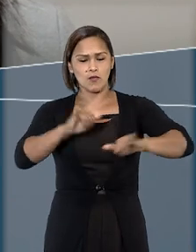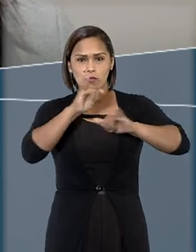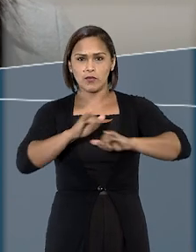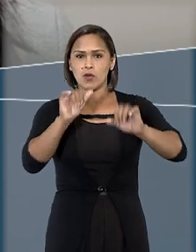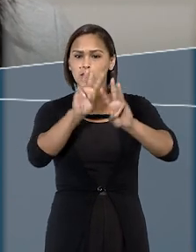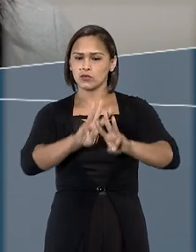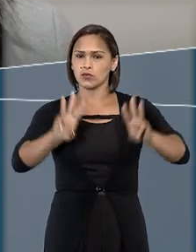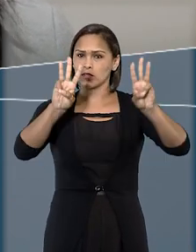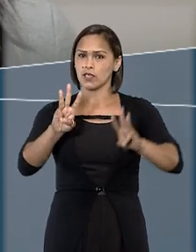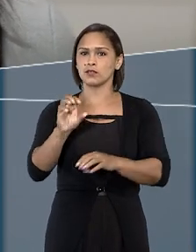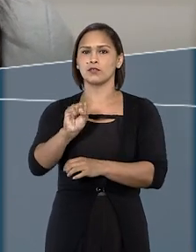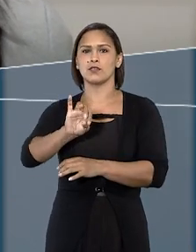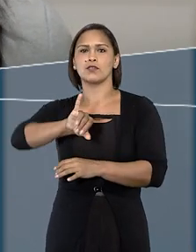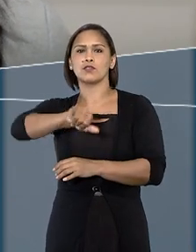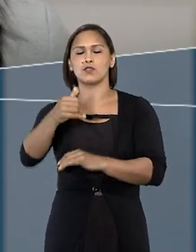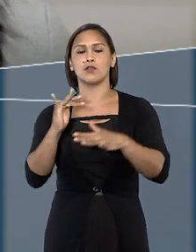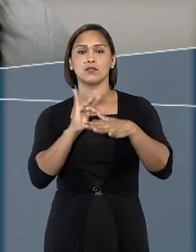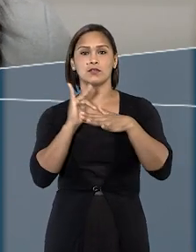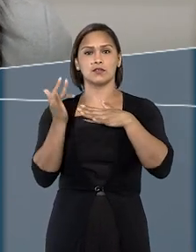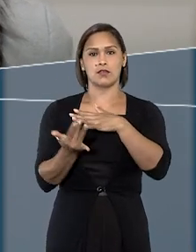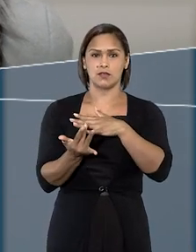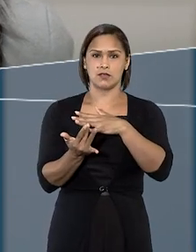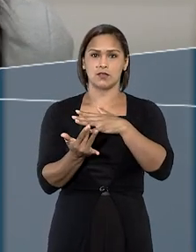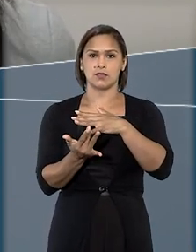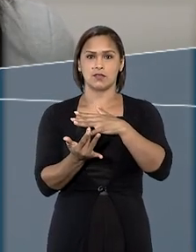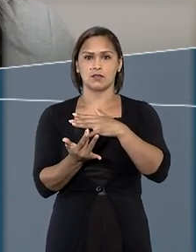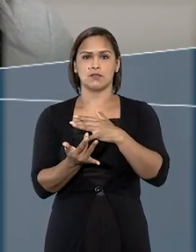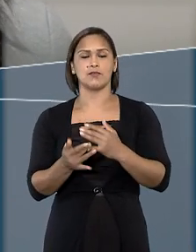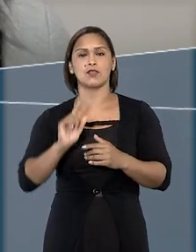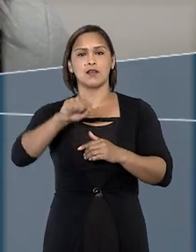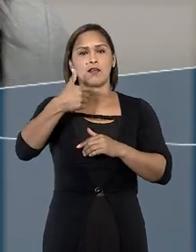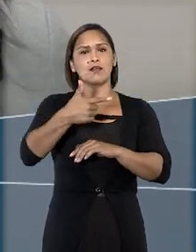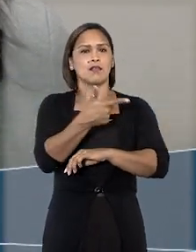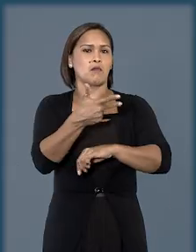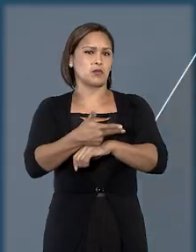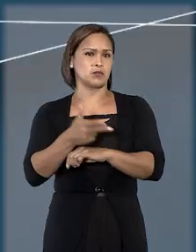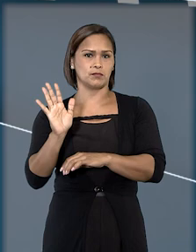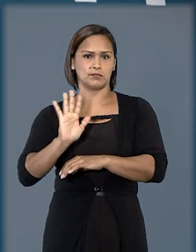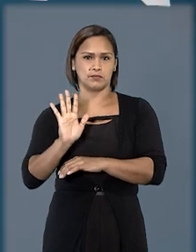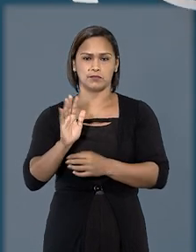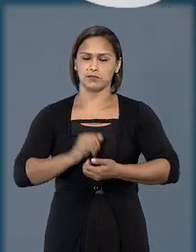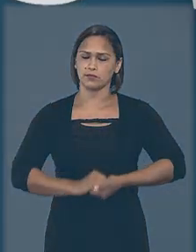confere outras notícias no site do STJ e nas nossas redes sociais. Até a próxima!